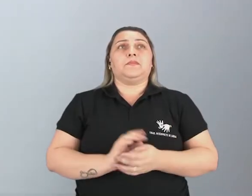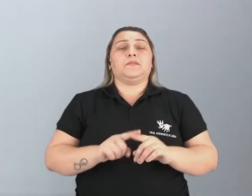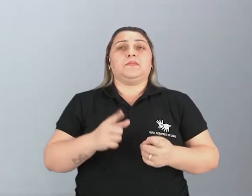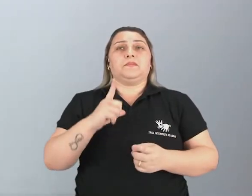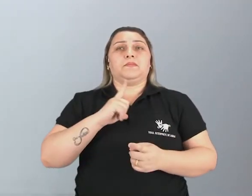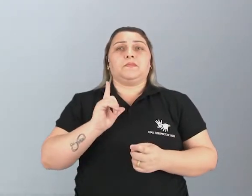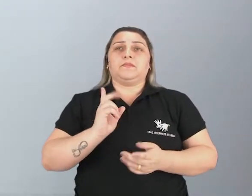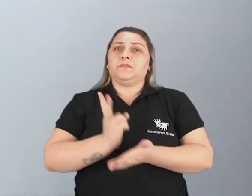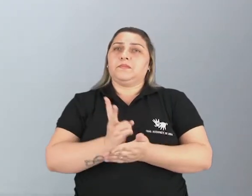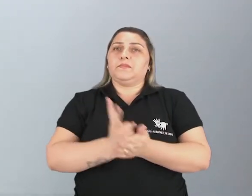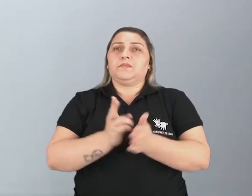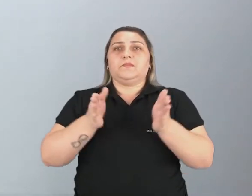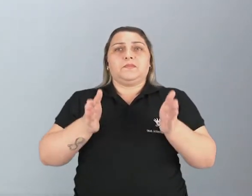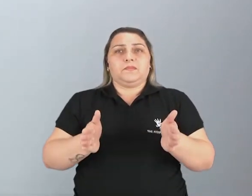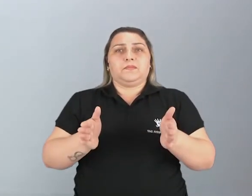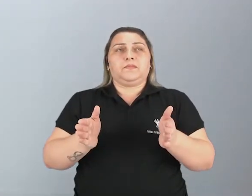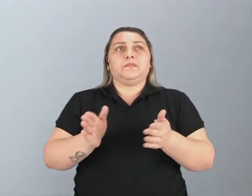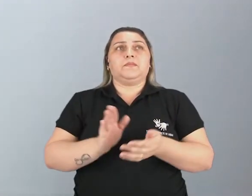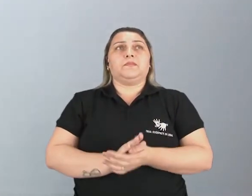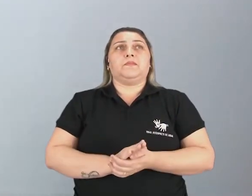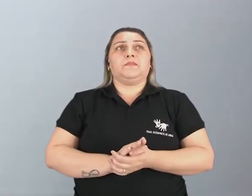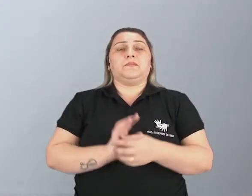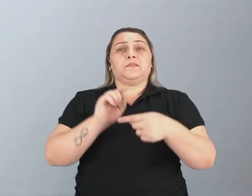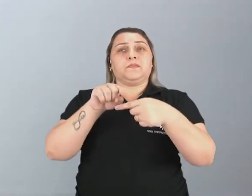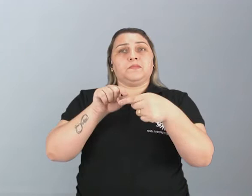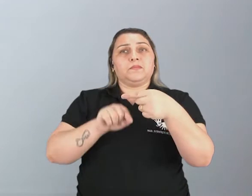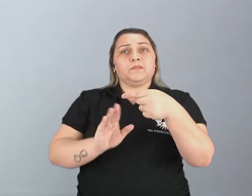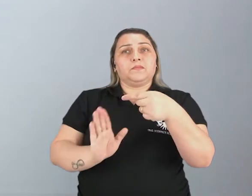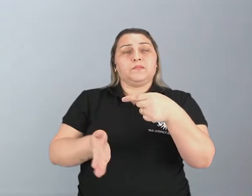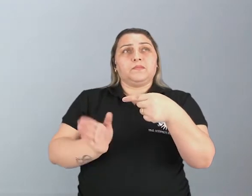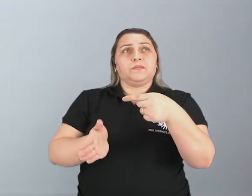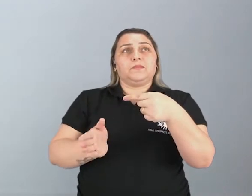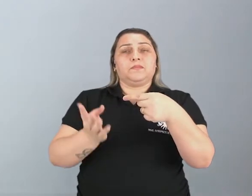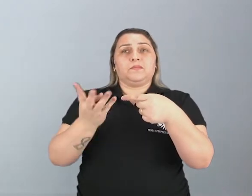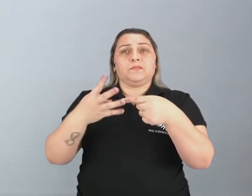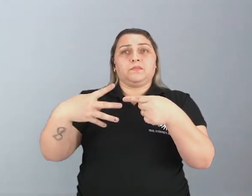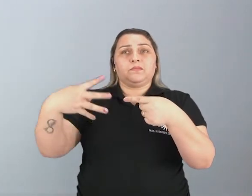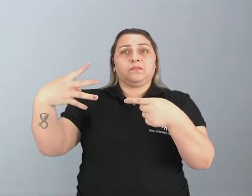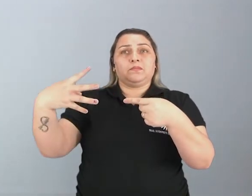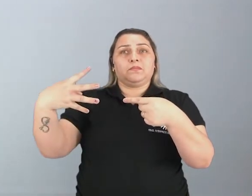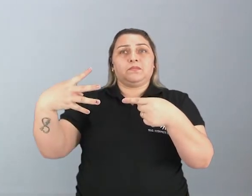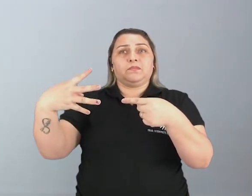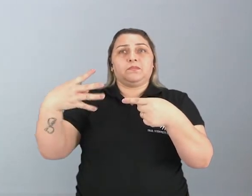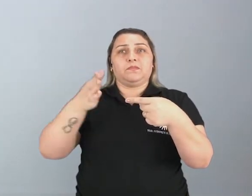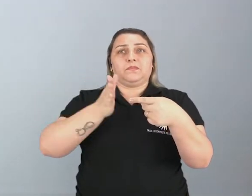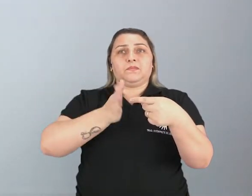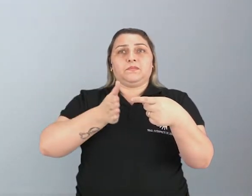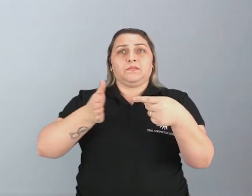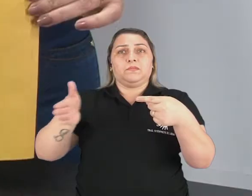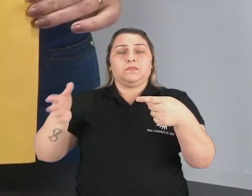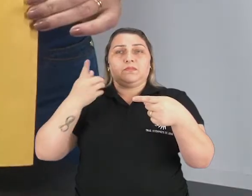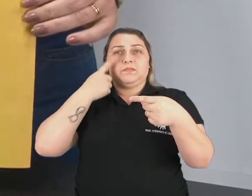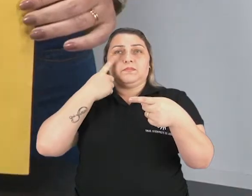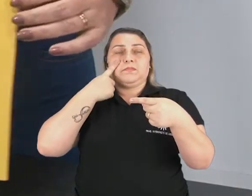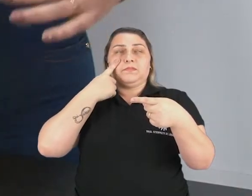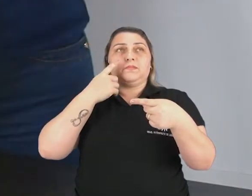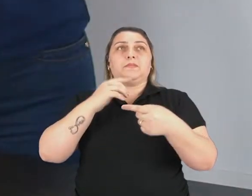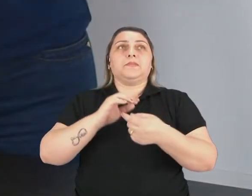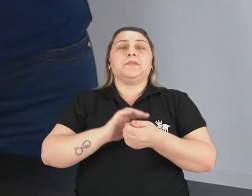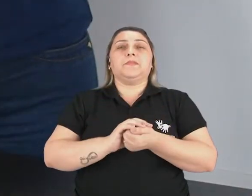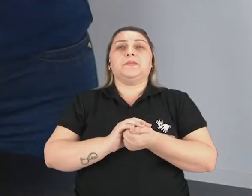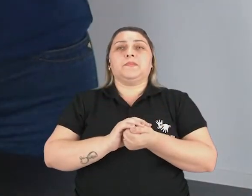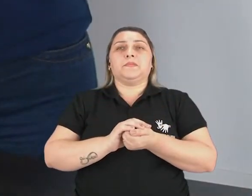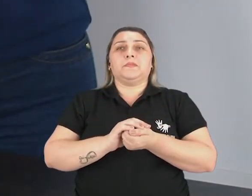mesmo tamanho. E esse aqui eu dividi já em 4 partes, observa,